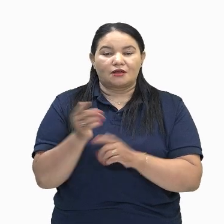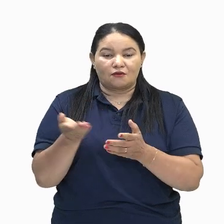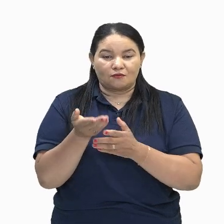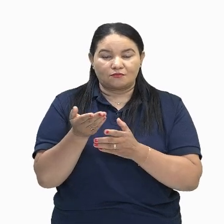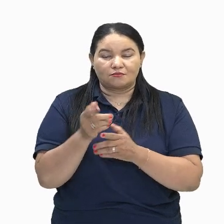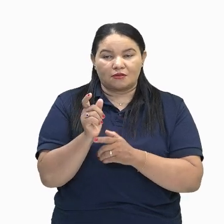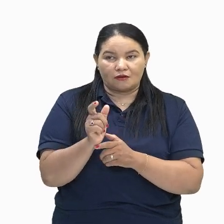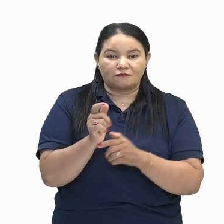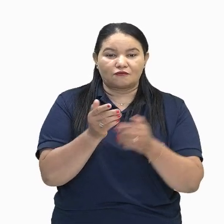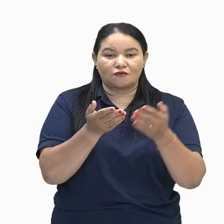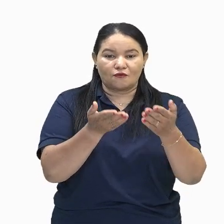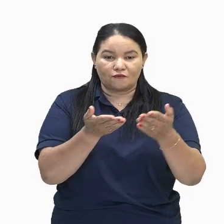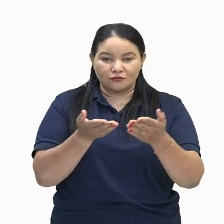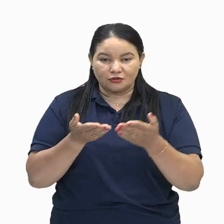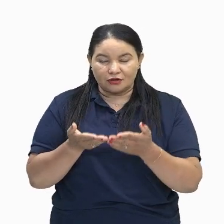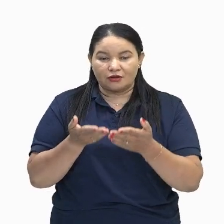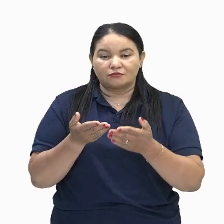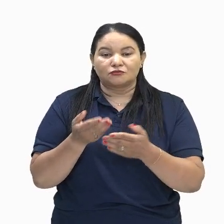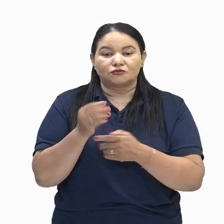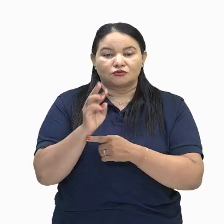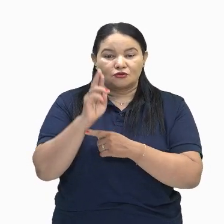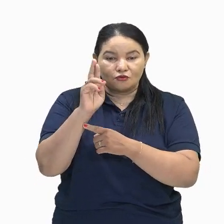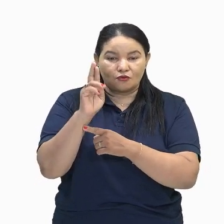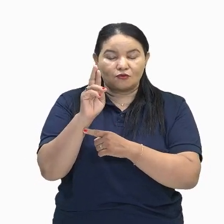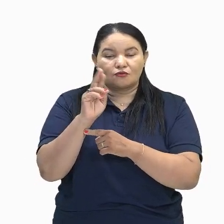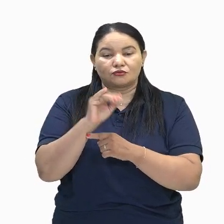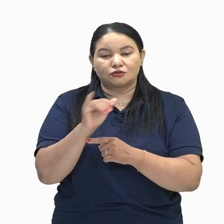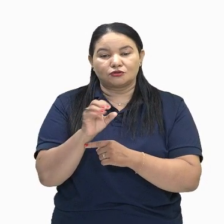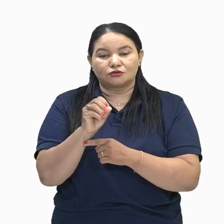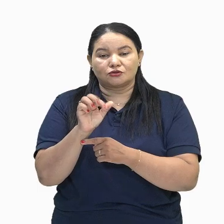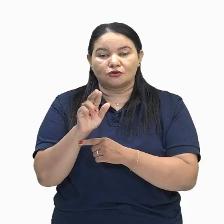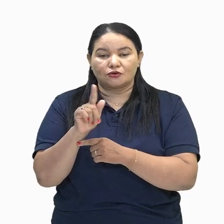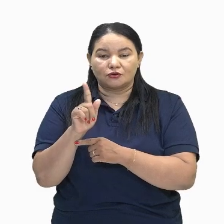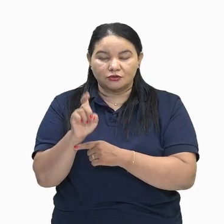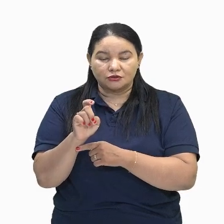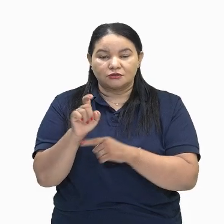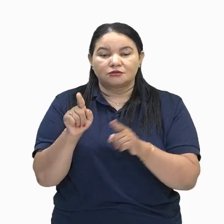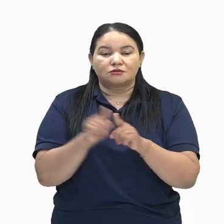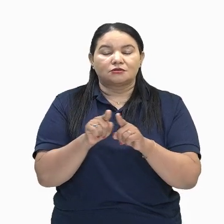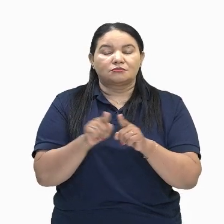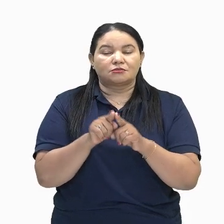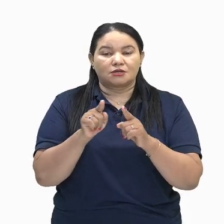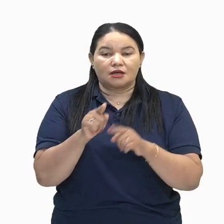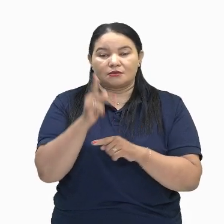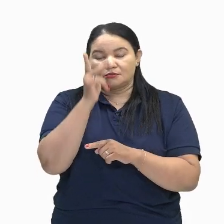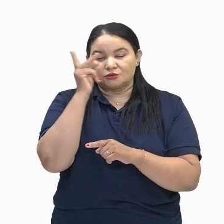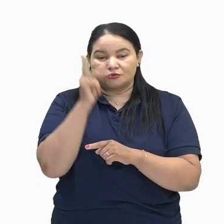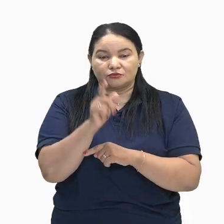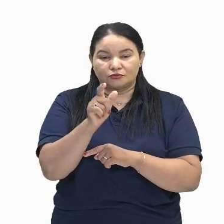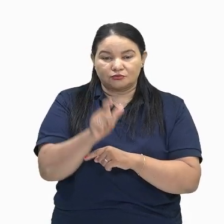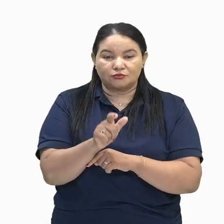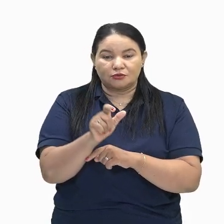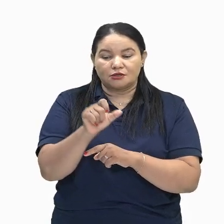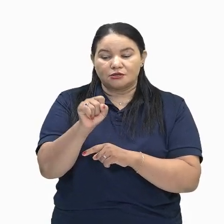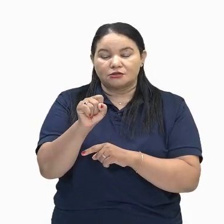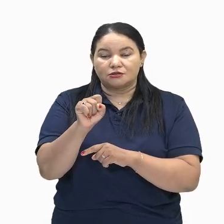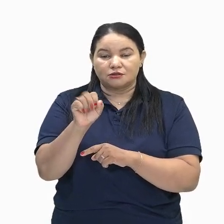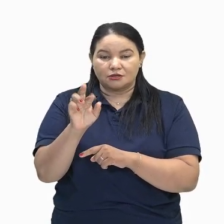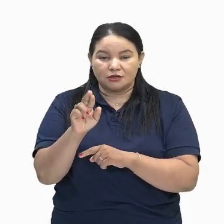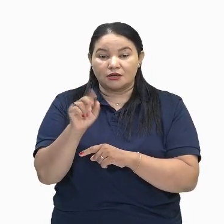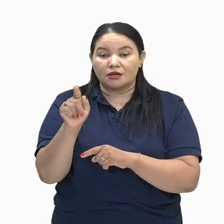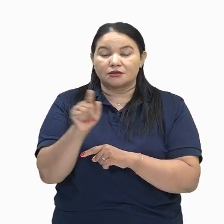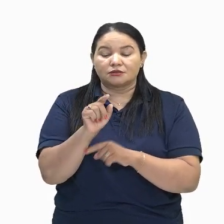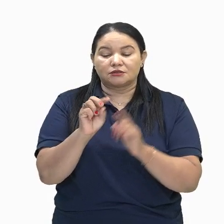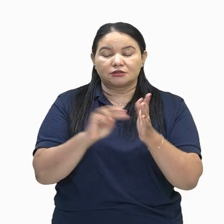o senhor Jorge está utilizando aí um pronome, um pronome de tratamento, senhor, apesar de estar abreviado aí,